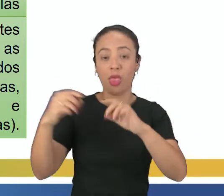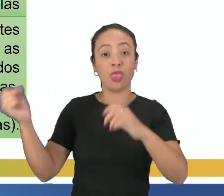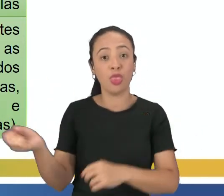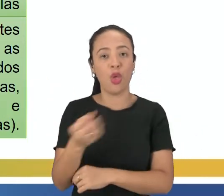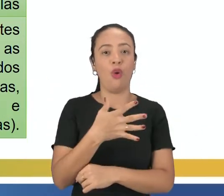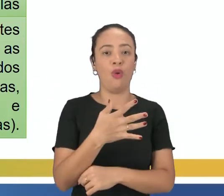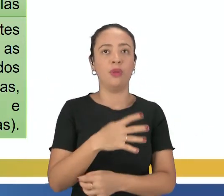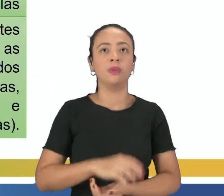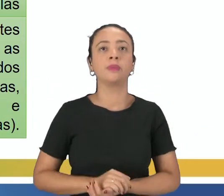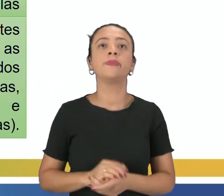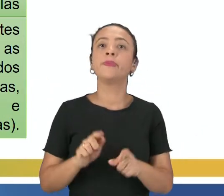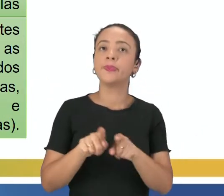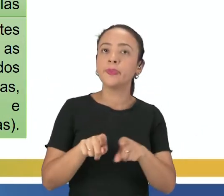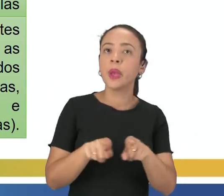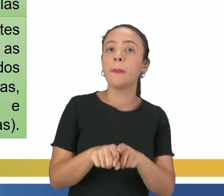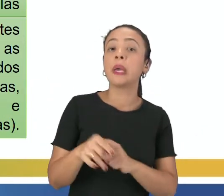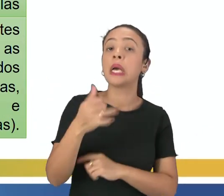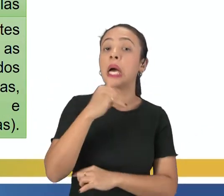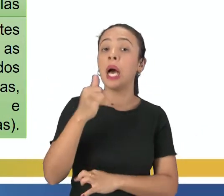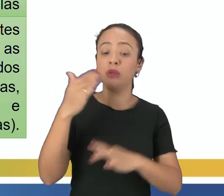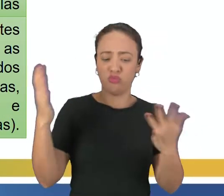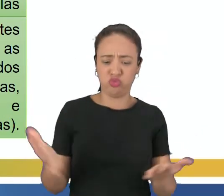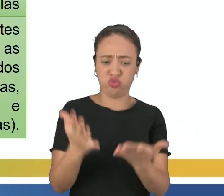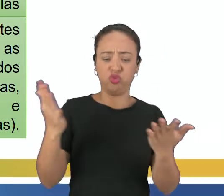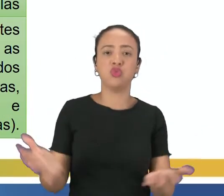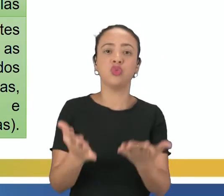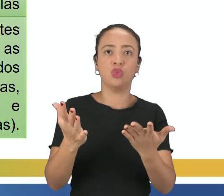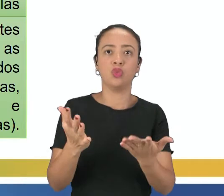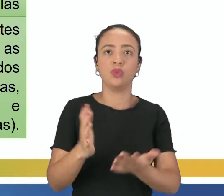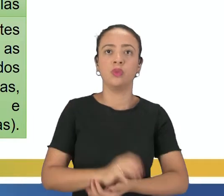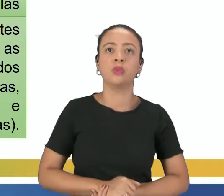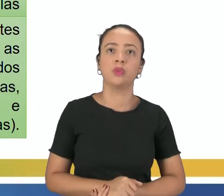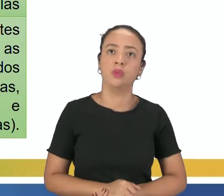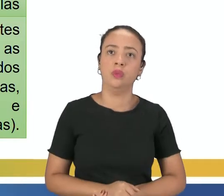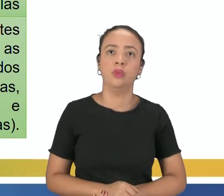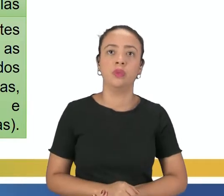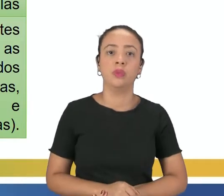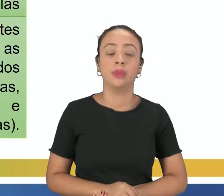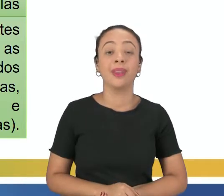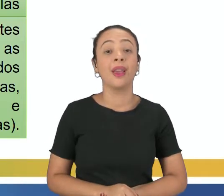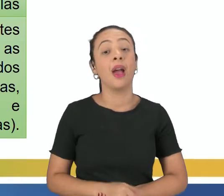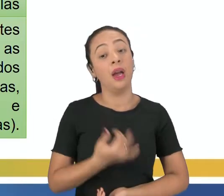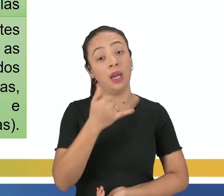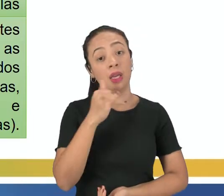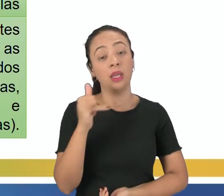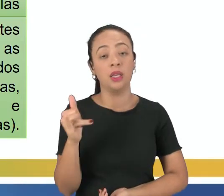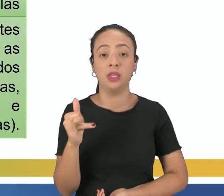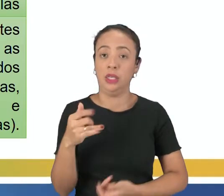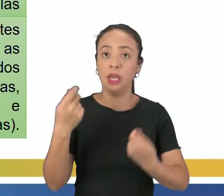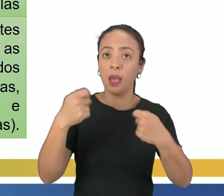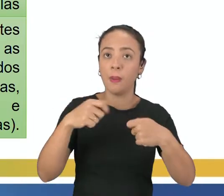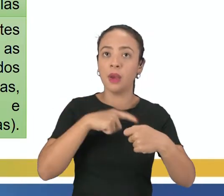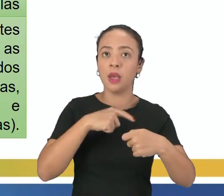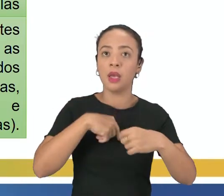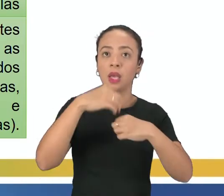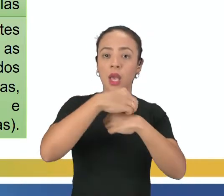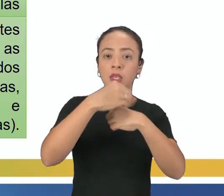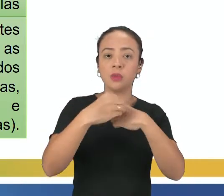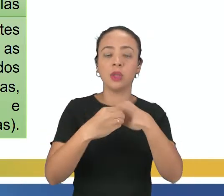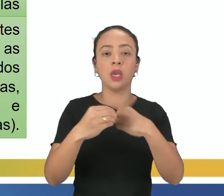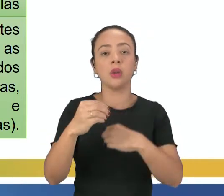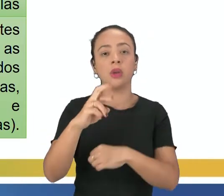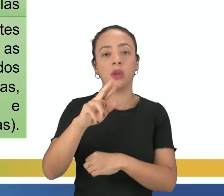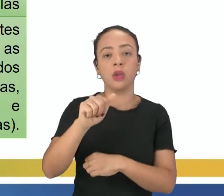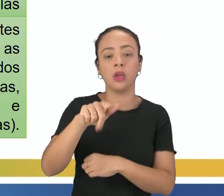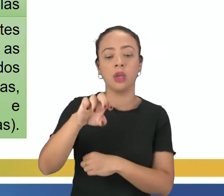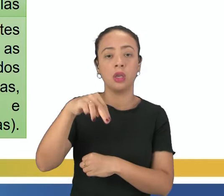ligações, ok? E por fim, a energia de ativação, que é o valor mínimo de energia que as moléculas